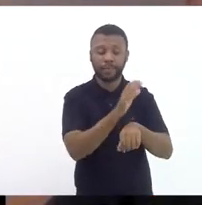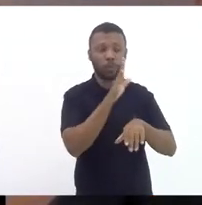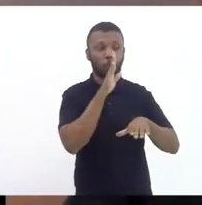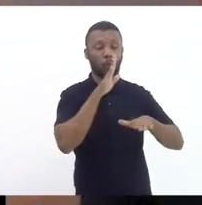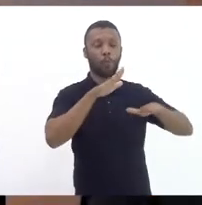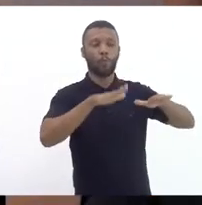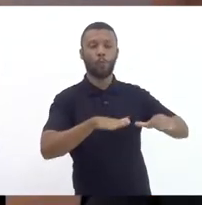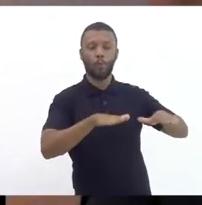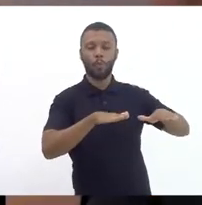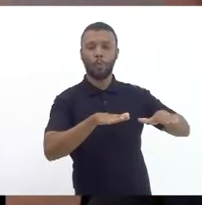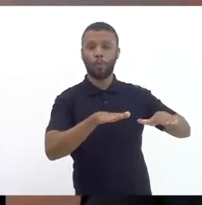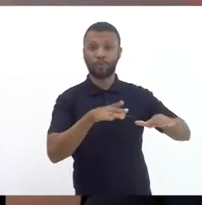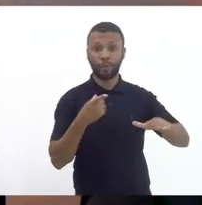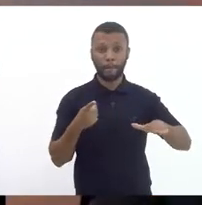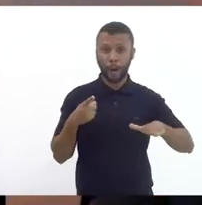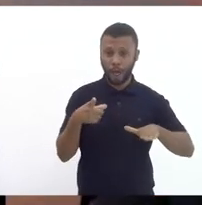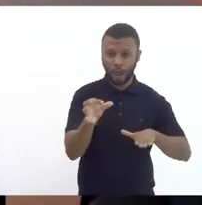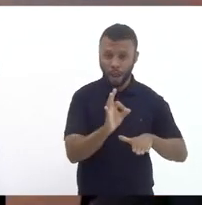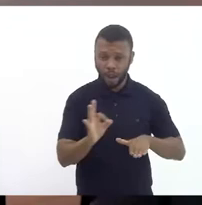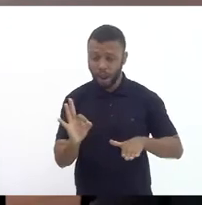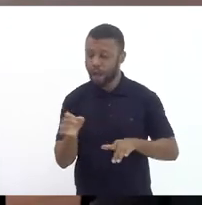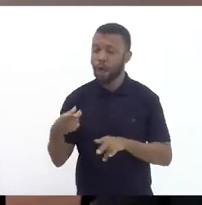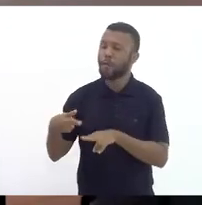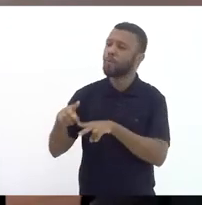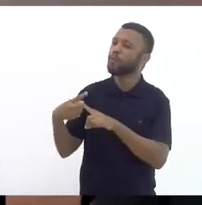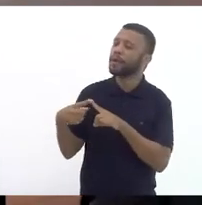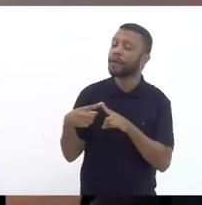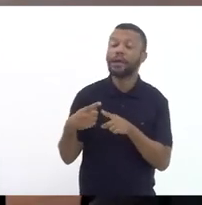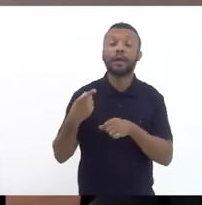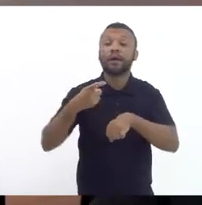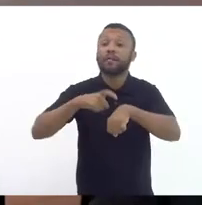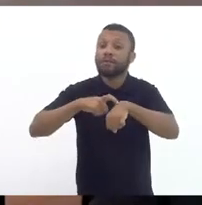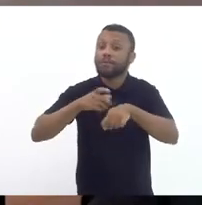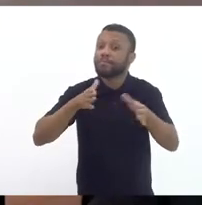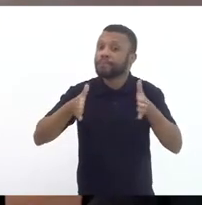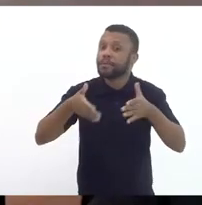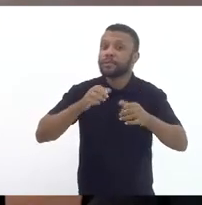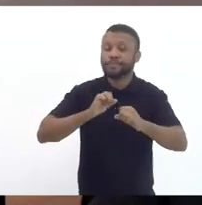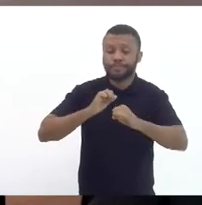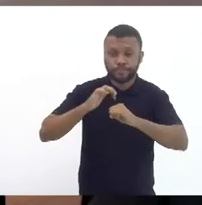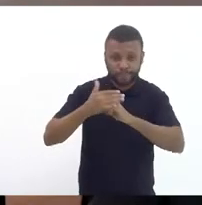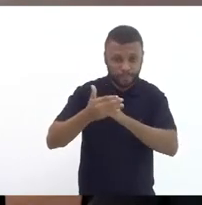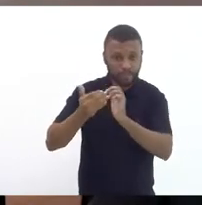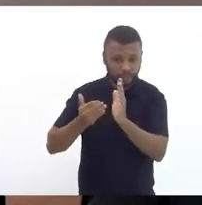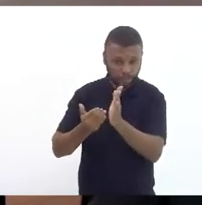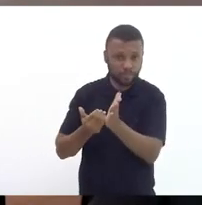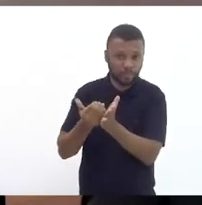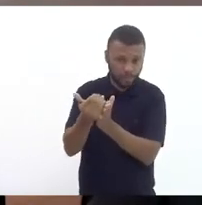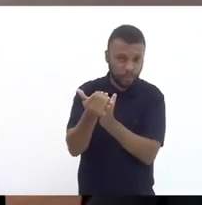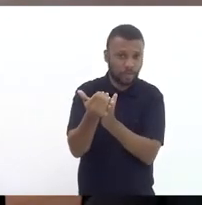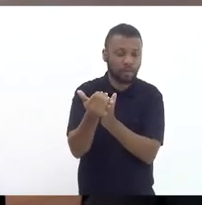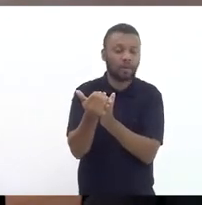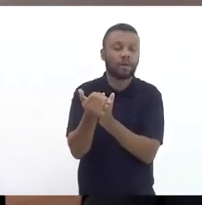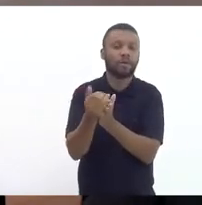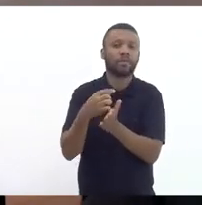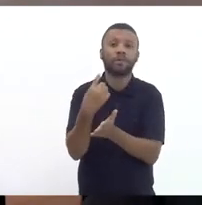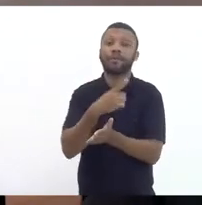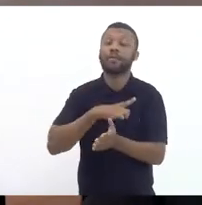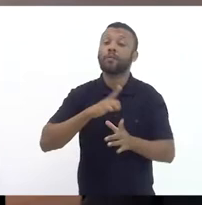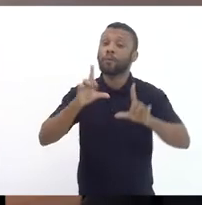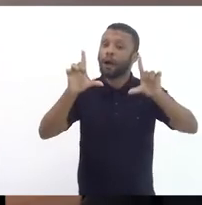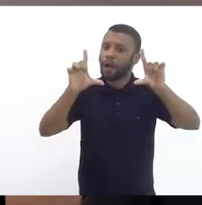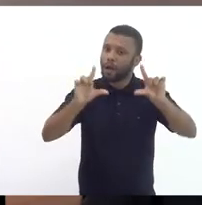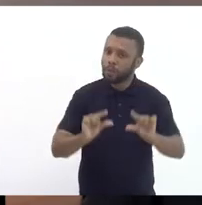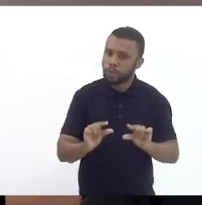circulando nesse momento. Por que razão? No período da pandemia, no período inicial da pandemia, nós tivemos uma